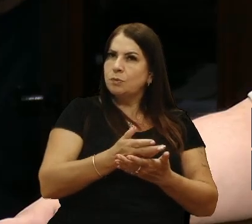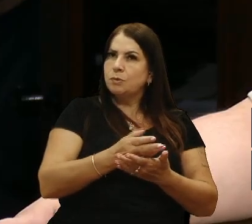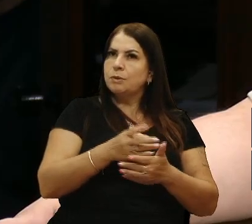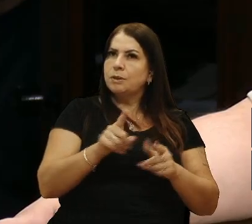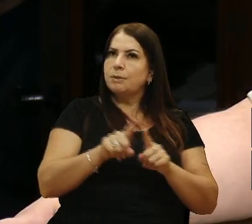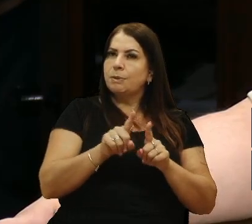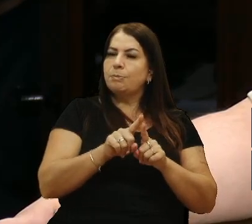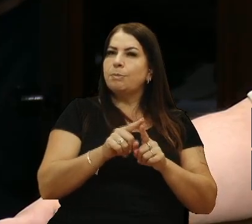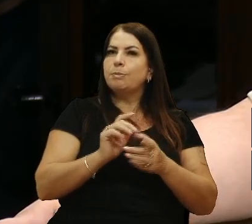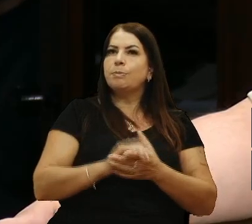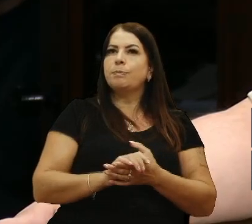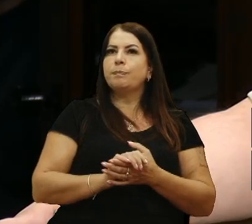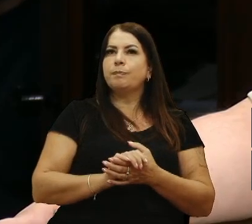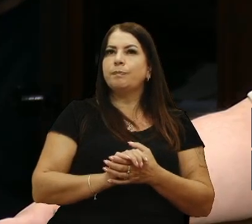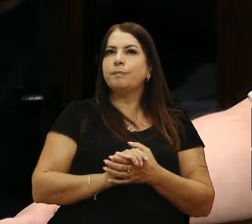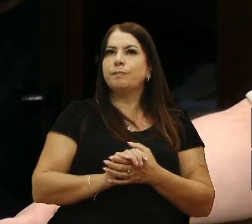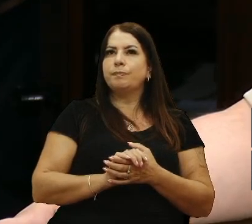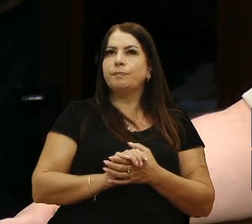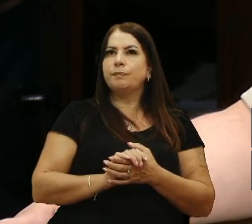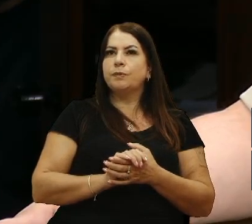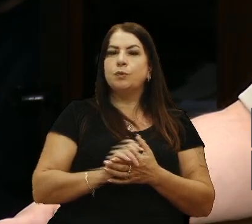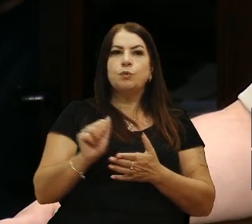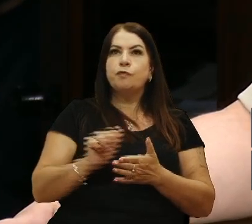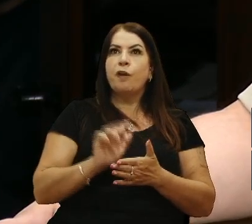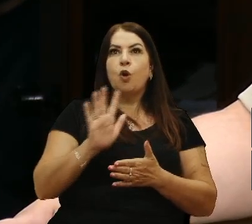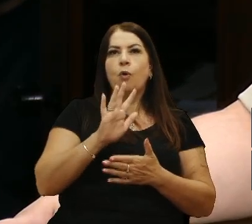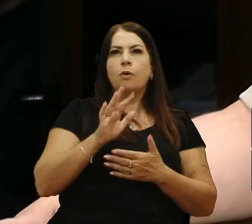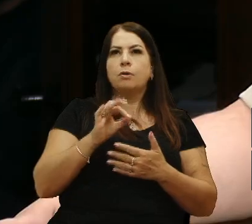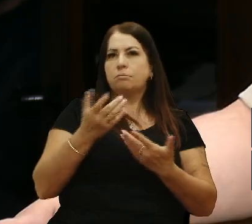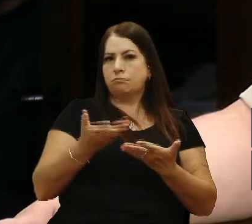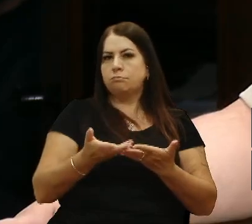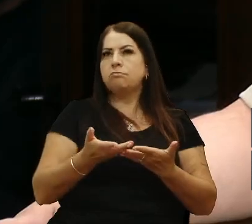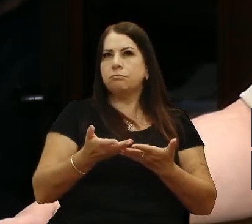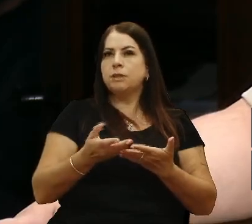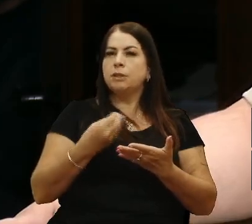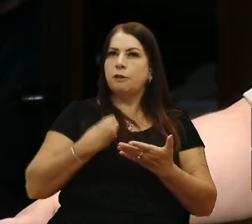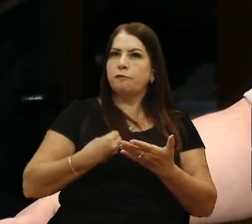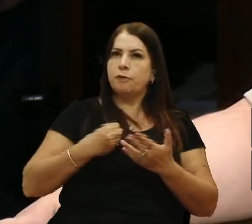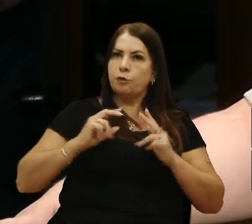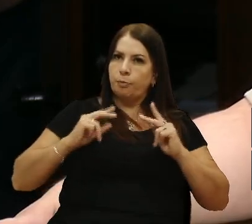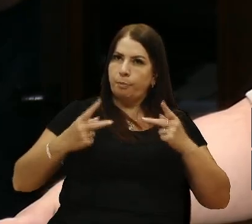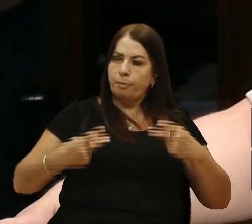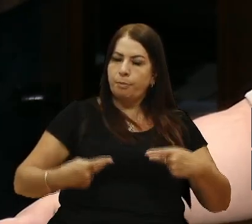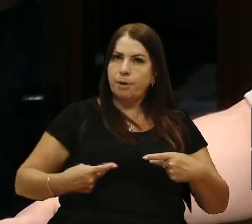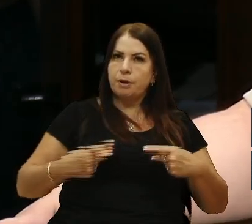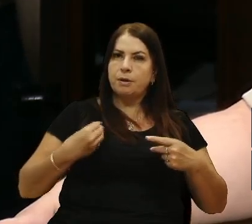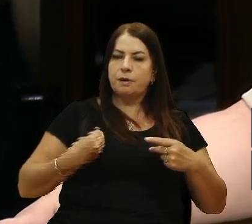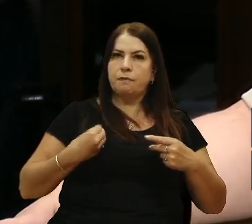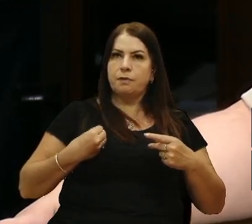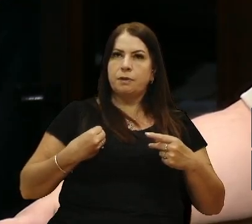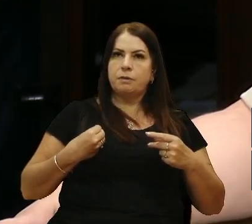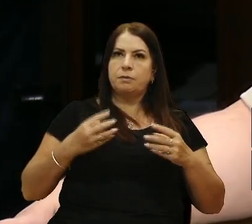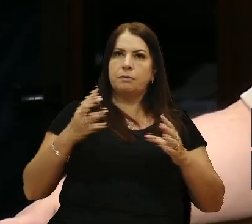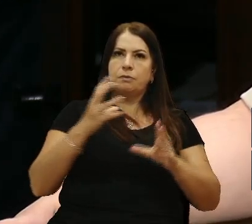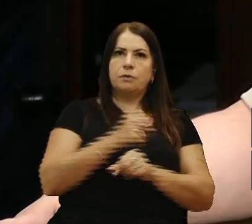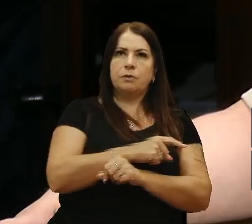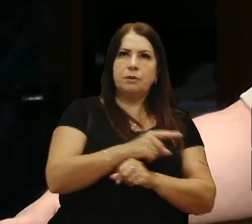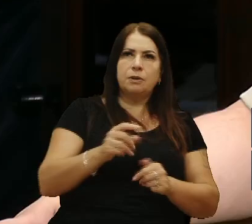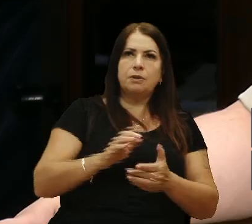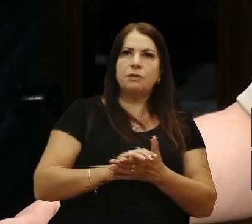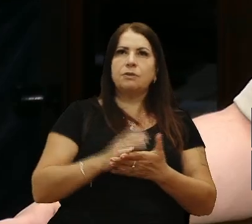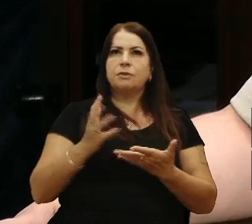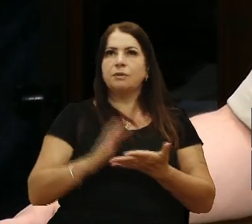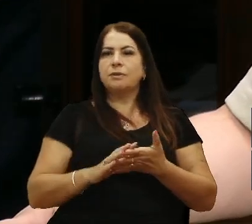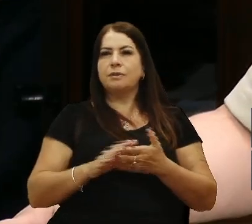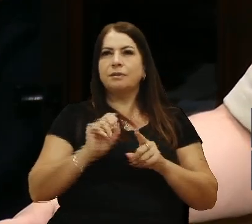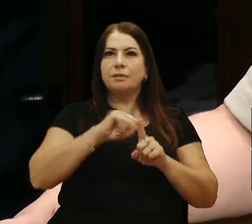possa reestabelecer os valores devidos do valor da vida humana, da vida animal, e mostrar que a sociedade